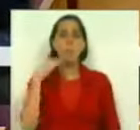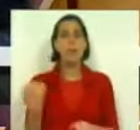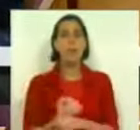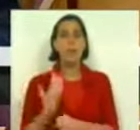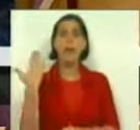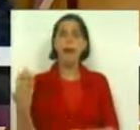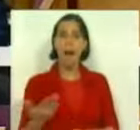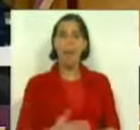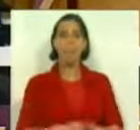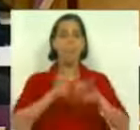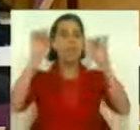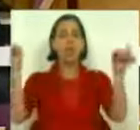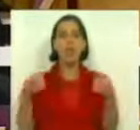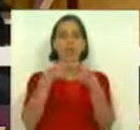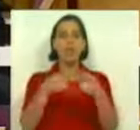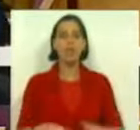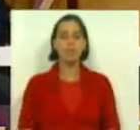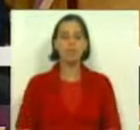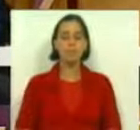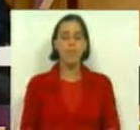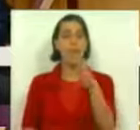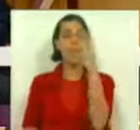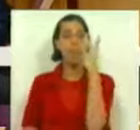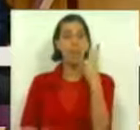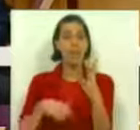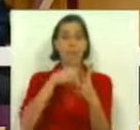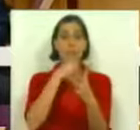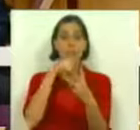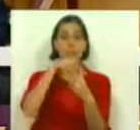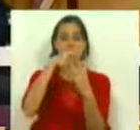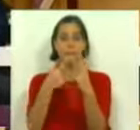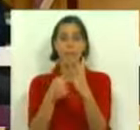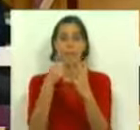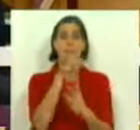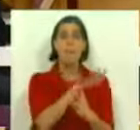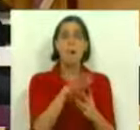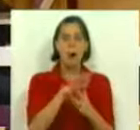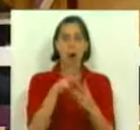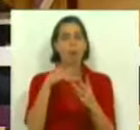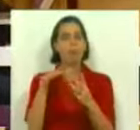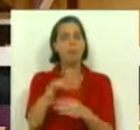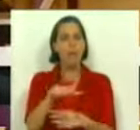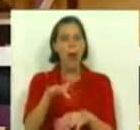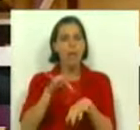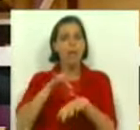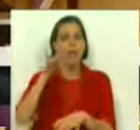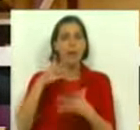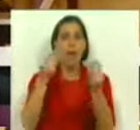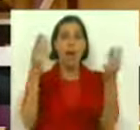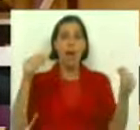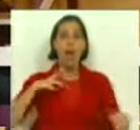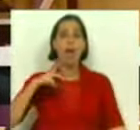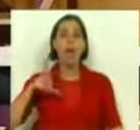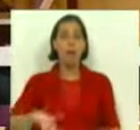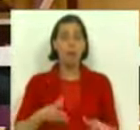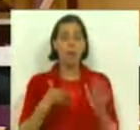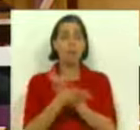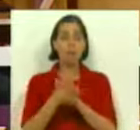emprego. Em resumo, três medidas que vão numa área e num setor crítico que tantos portugueses